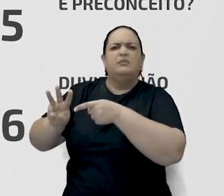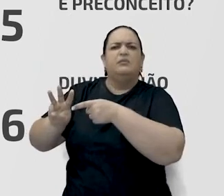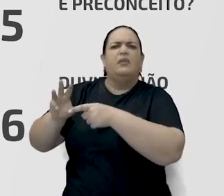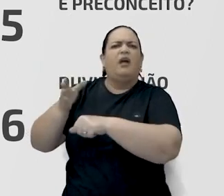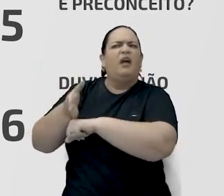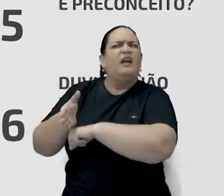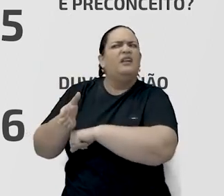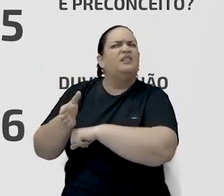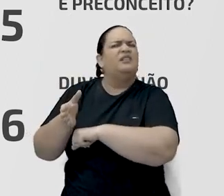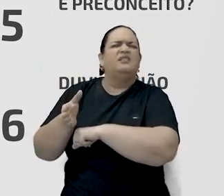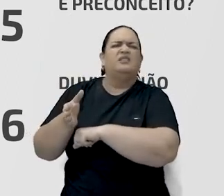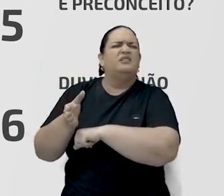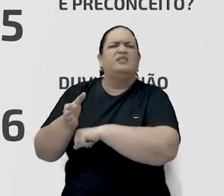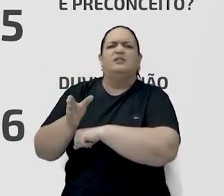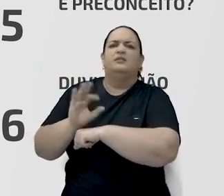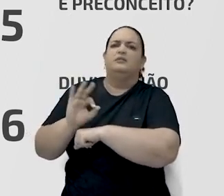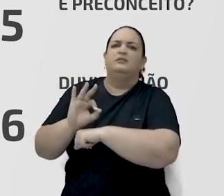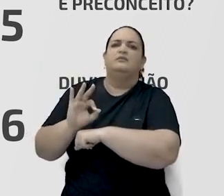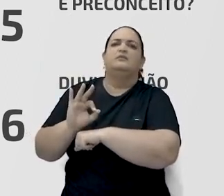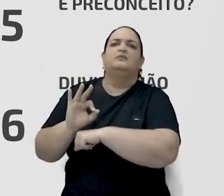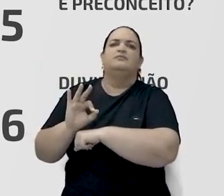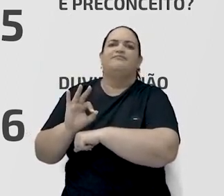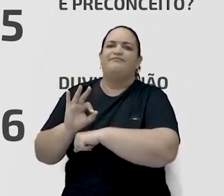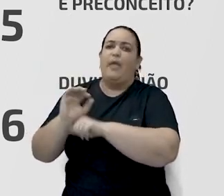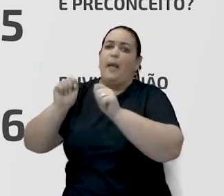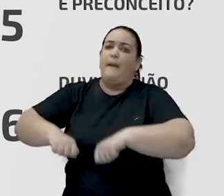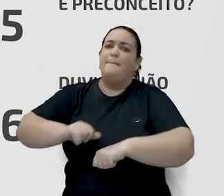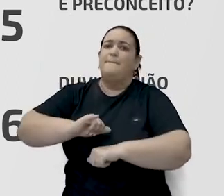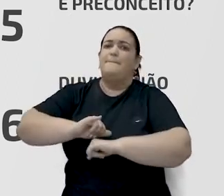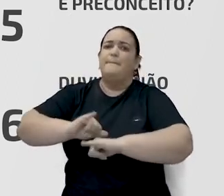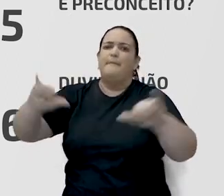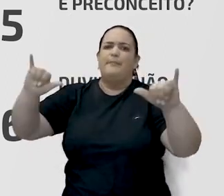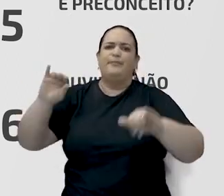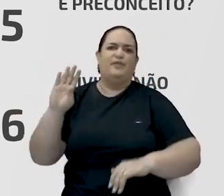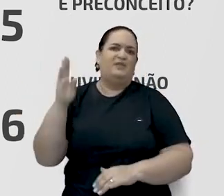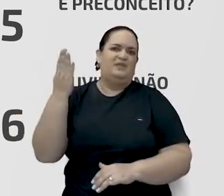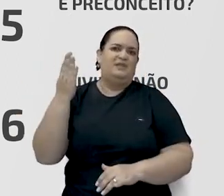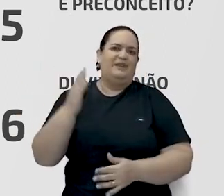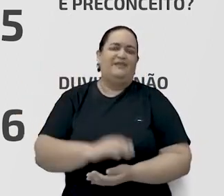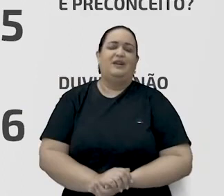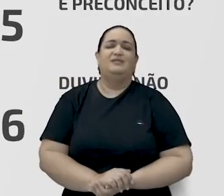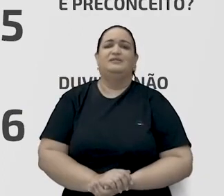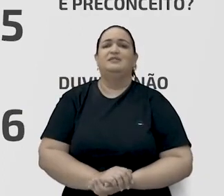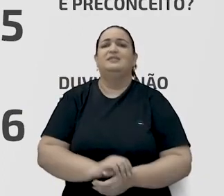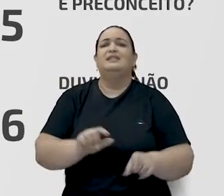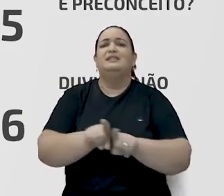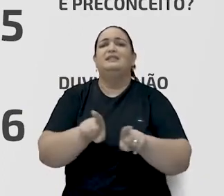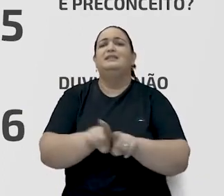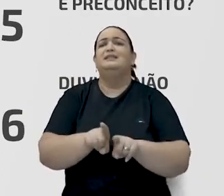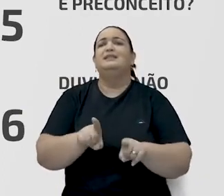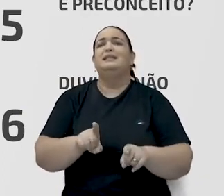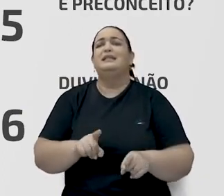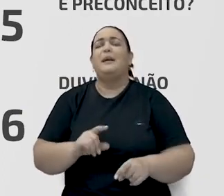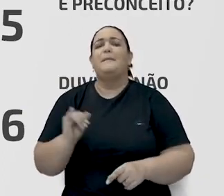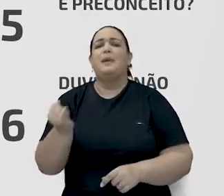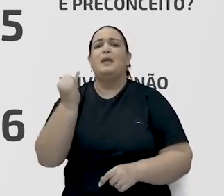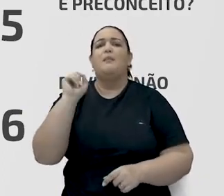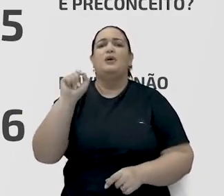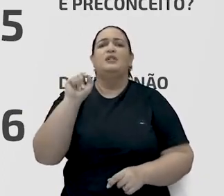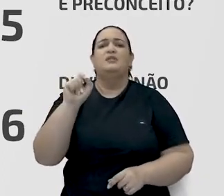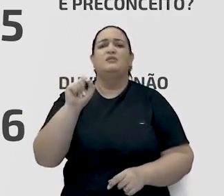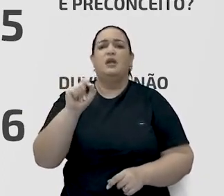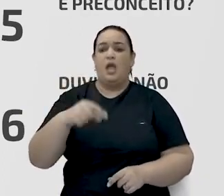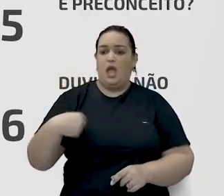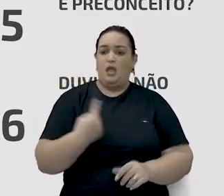negativo relacionado a uma notícia falsa tem aí. E aí um outro ponto que é crucial a gente levar em consideração são os nossos